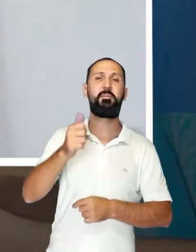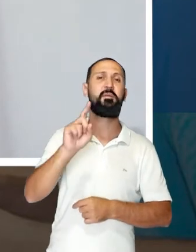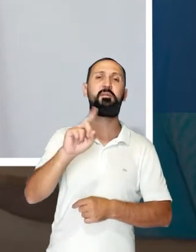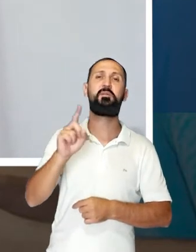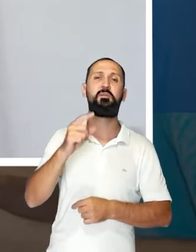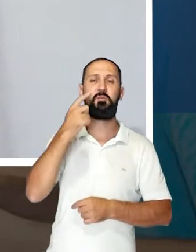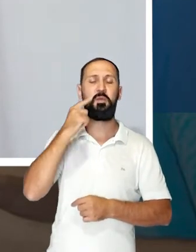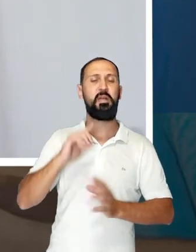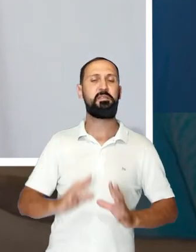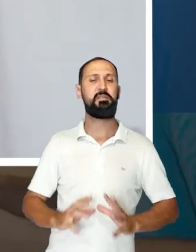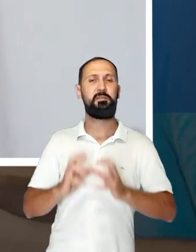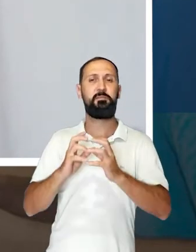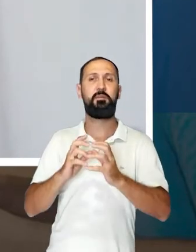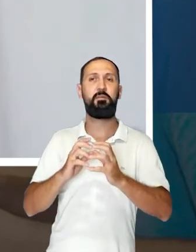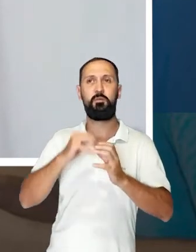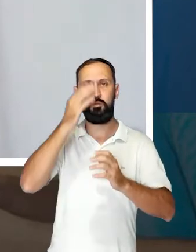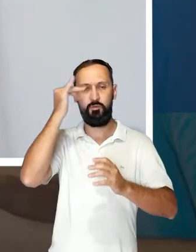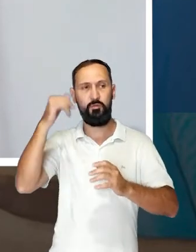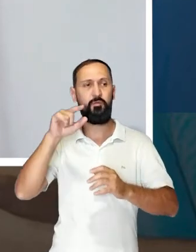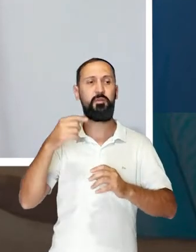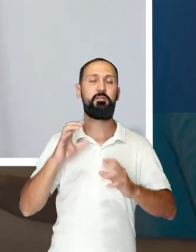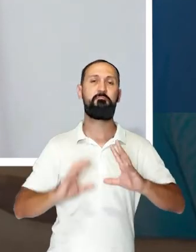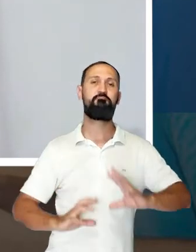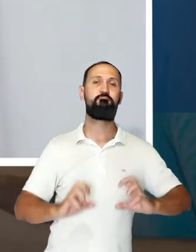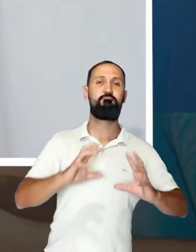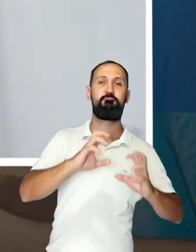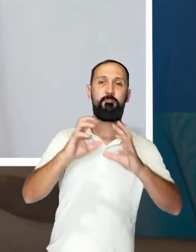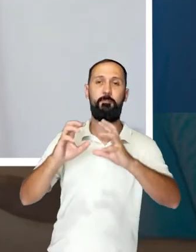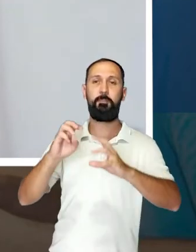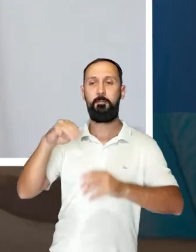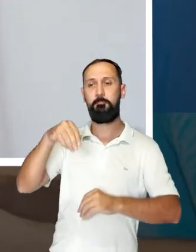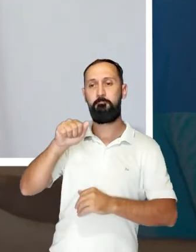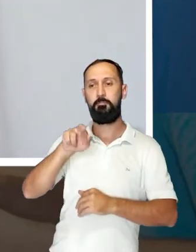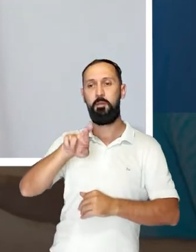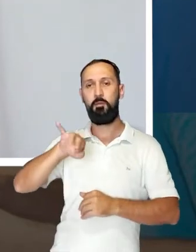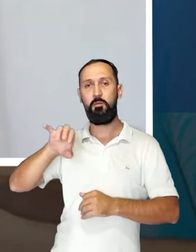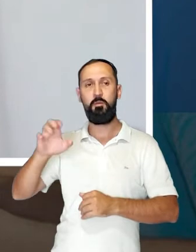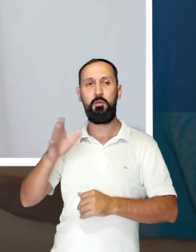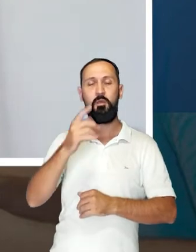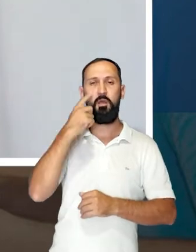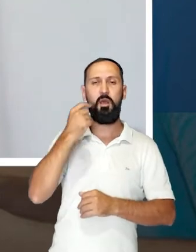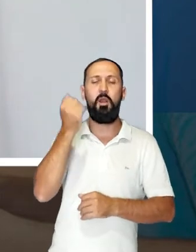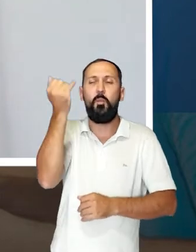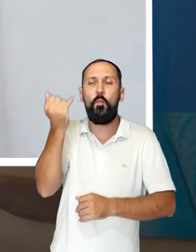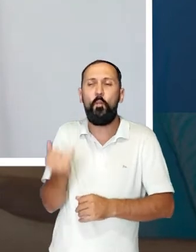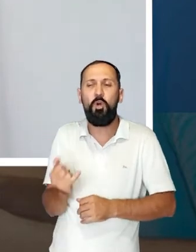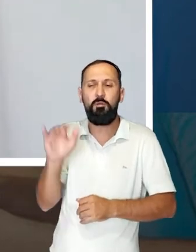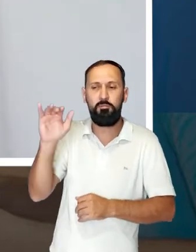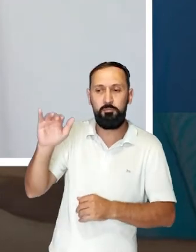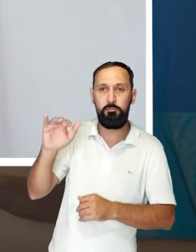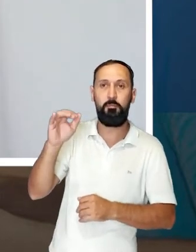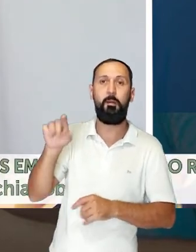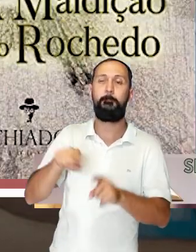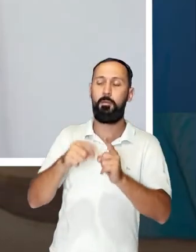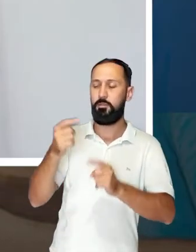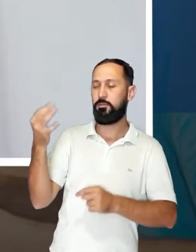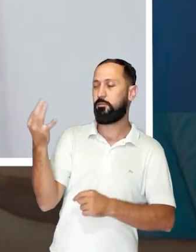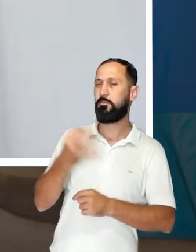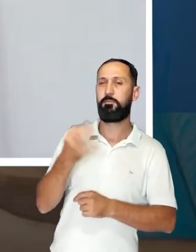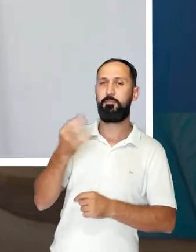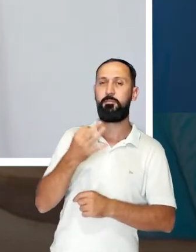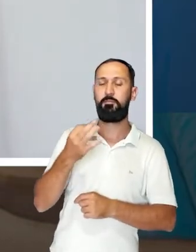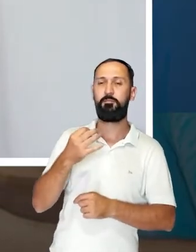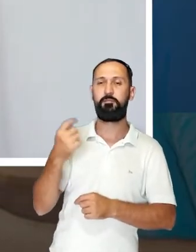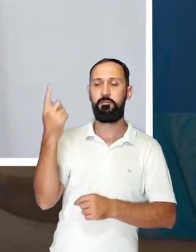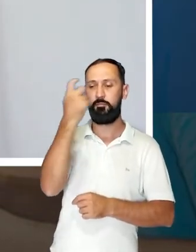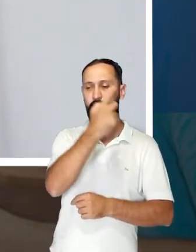Clara. Não que elas brigassem, os fãs brigavam por elas. Mary Raymond era do tipo mignon, pequena, mas